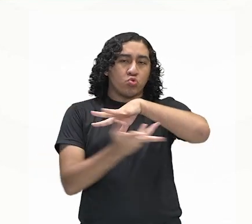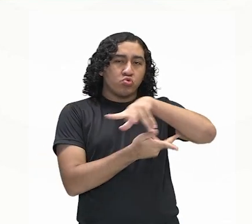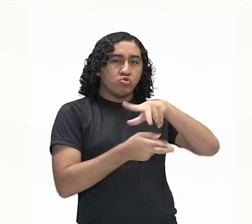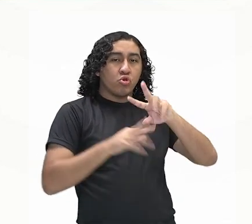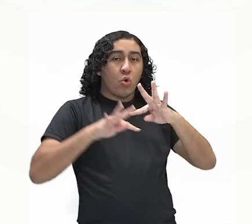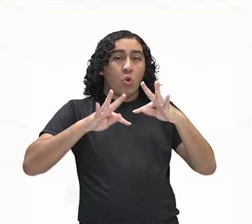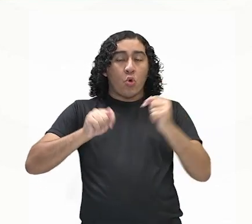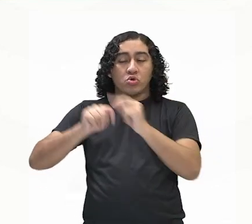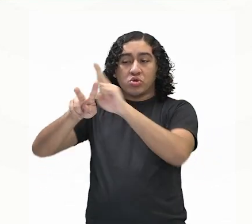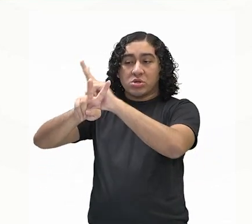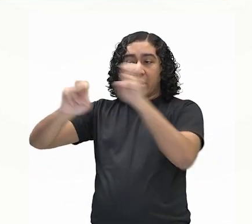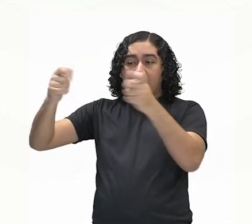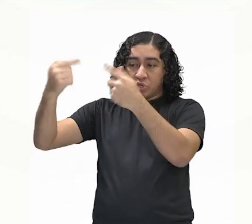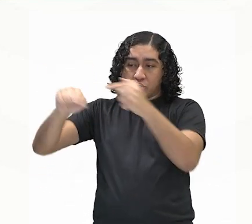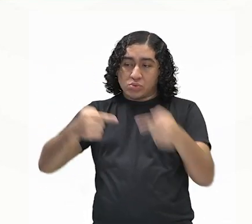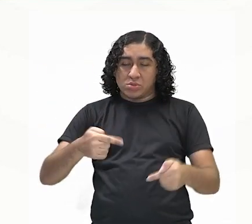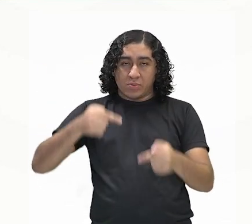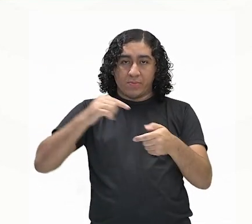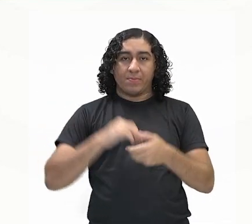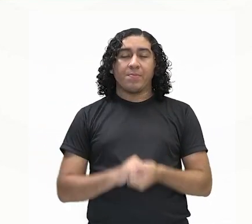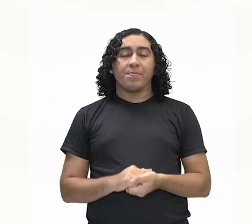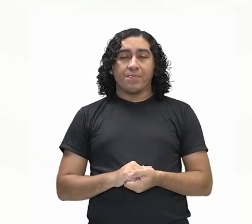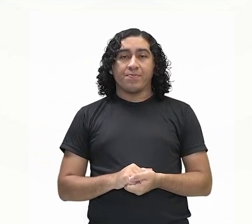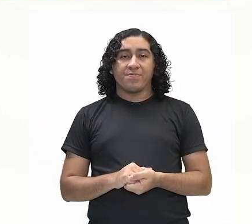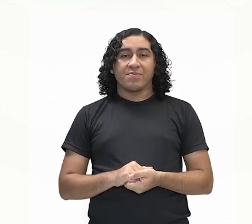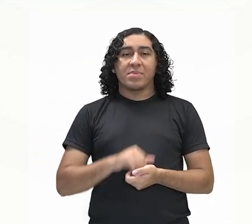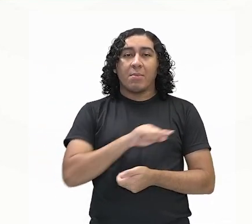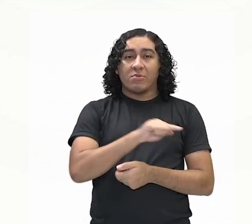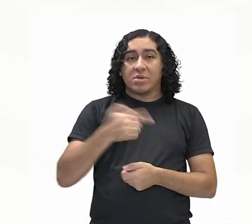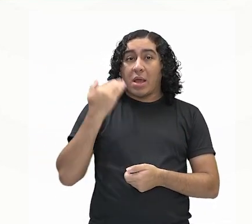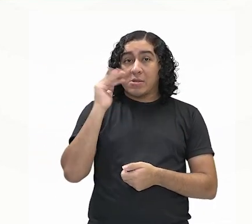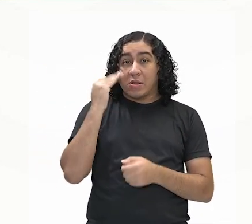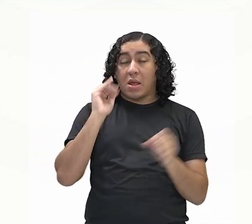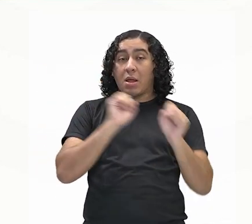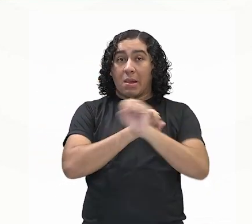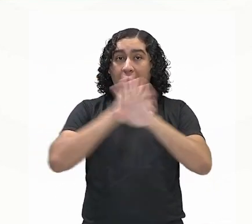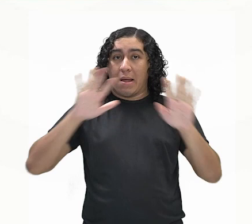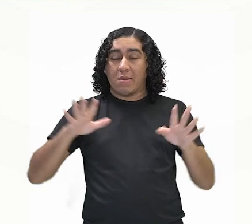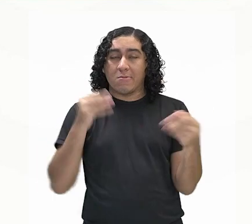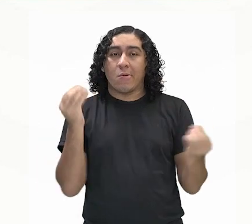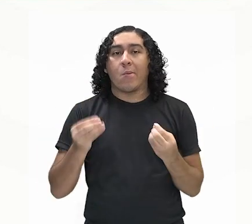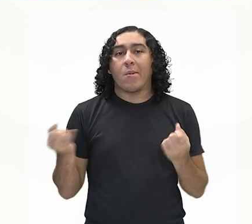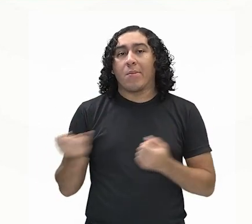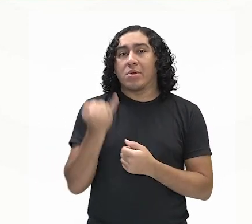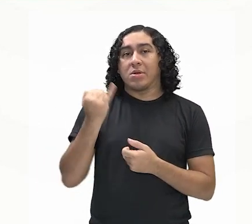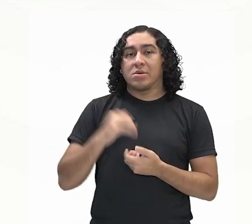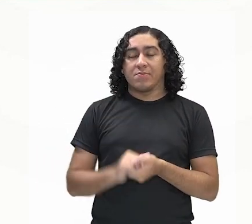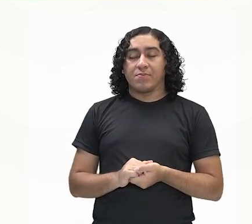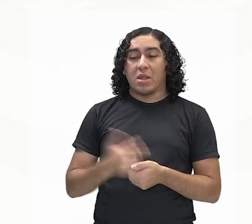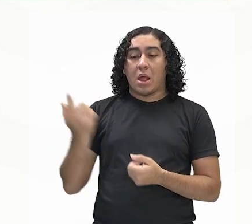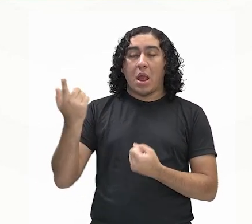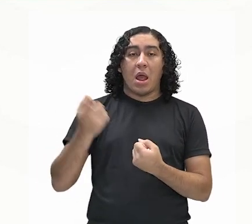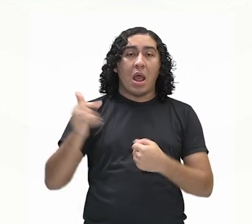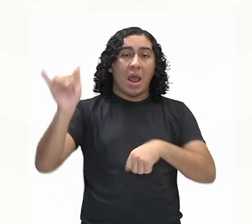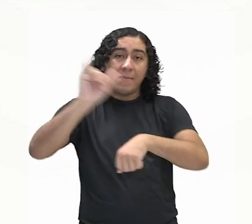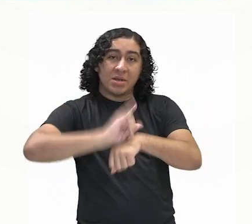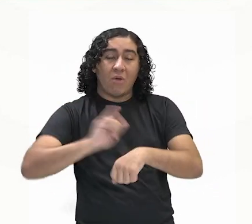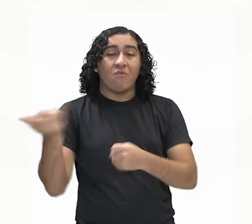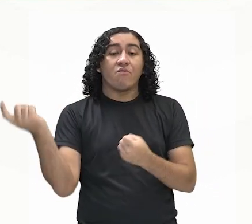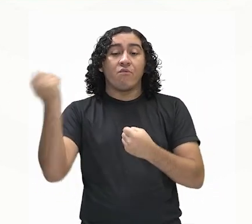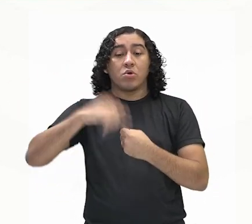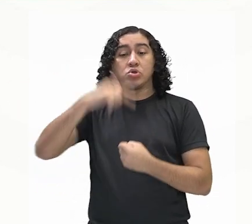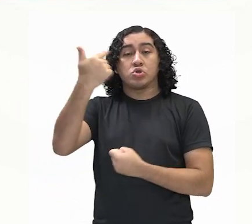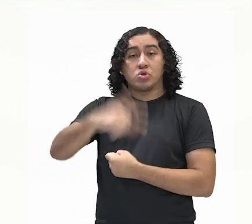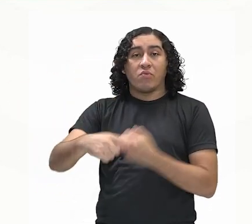questões ambientais. Para vocês terem uma ideia da importância, turma, A capital federal voltou novamente, já